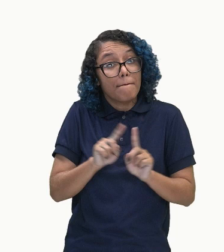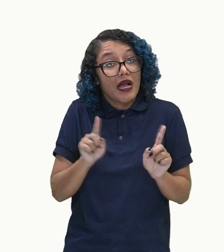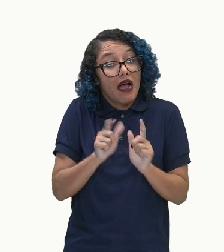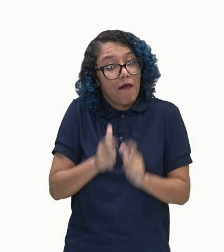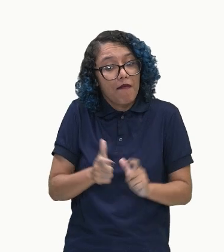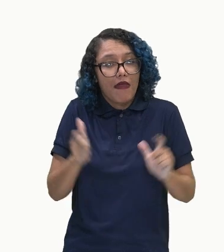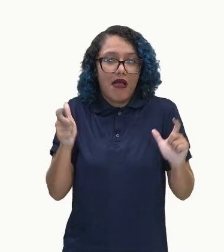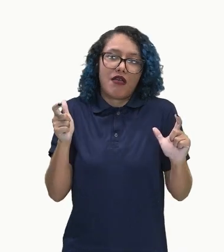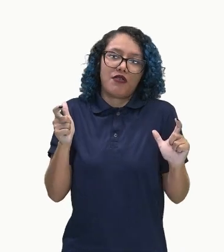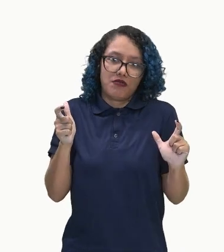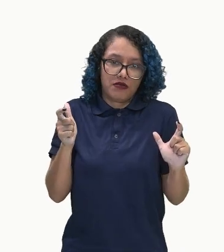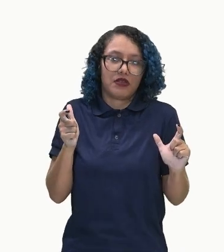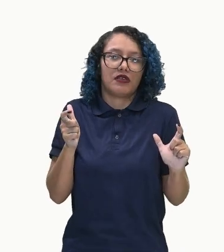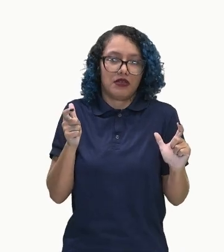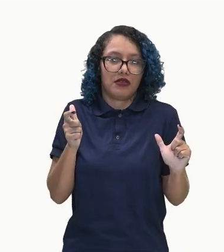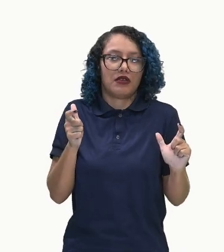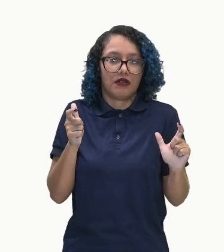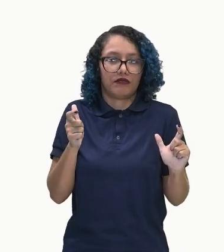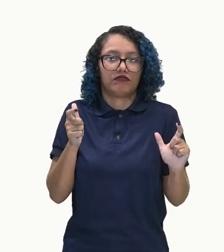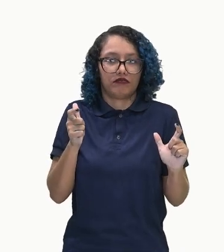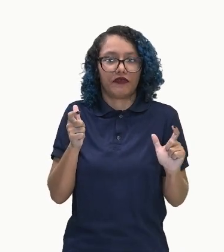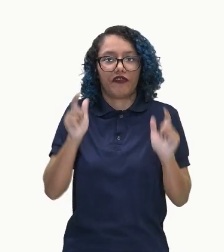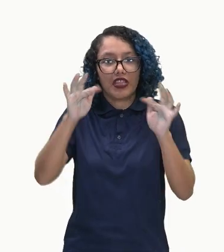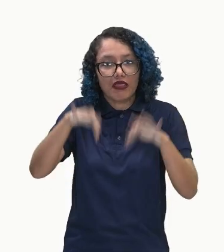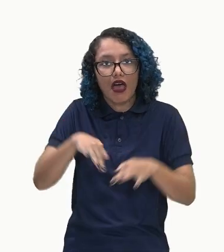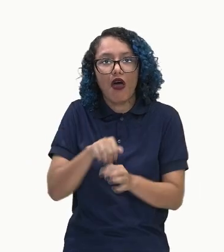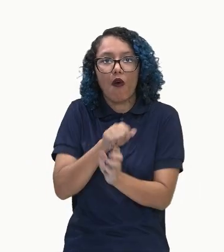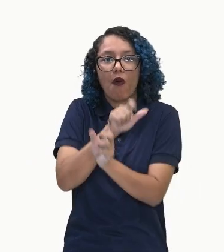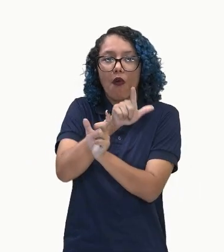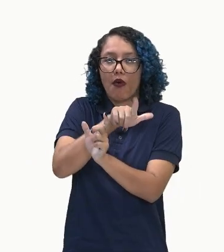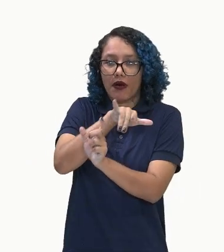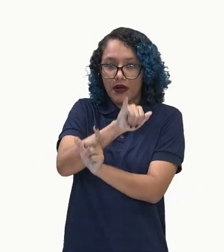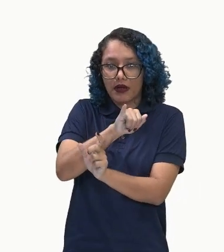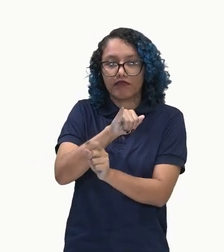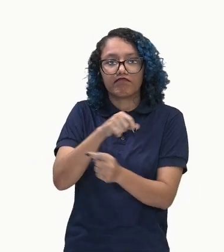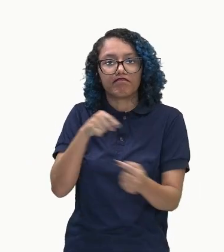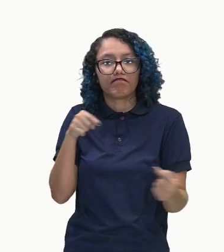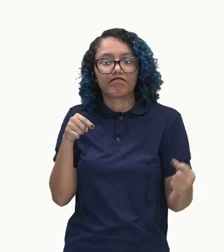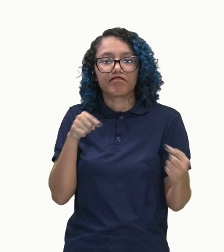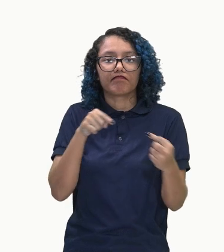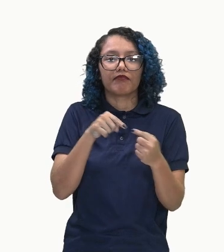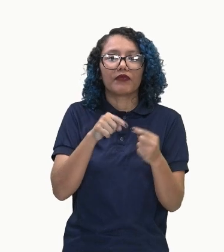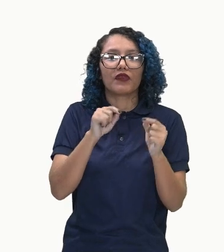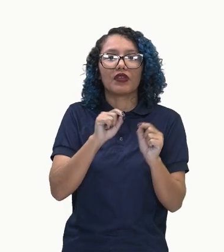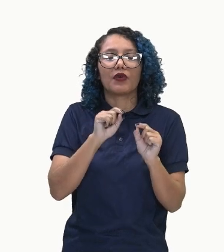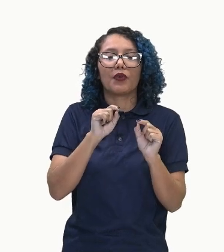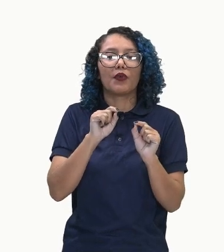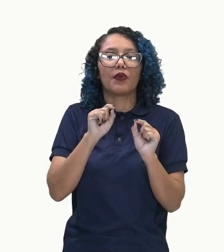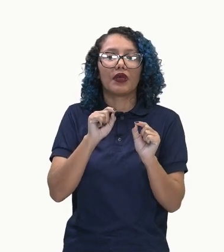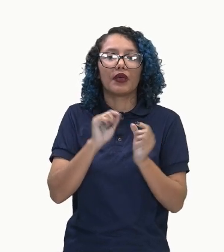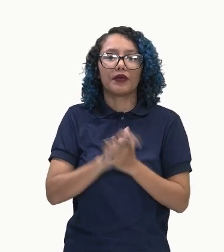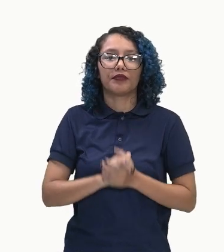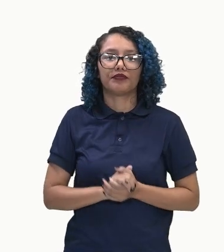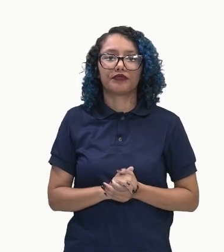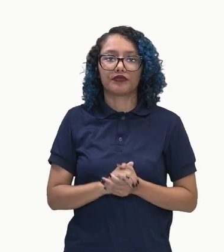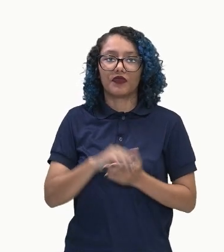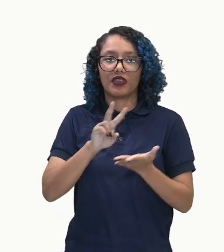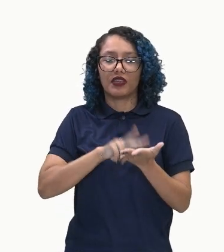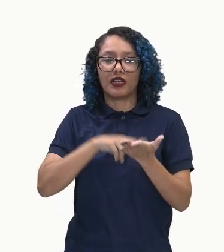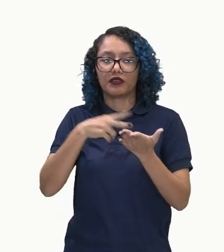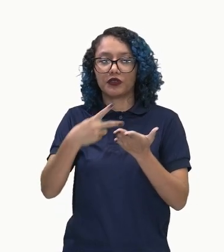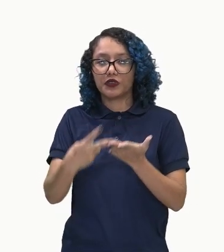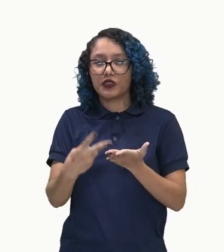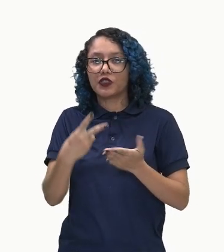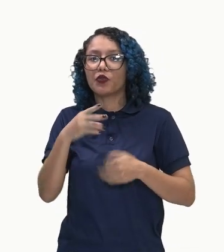das vezes os advérbios com terminação em LY terá a sua tradução para a língua portuguesa